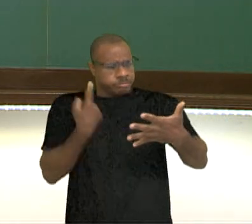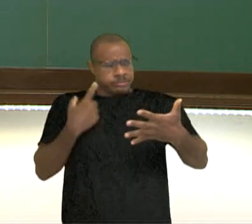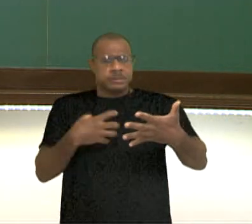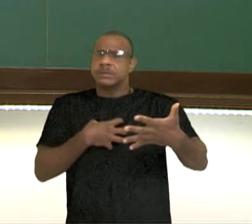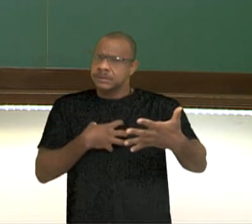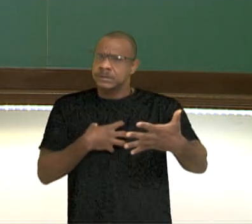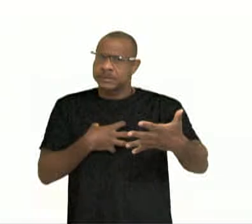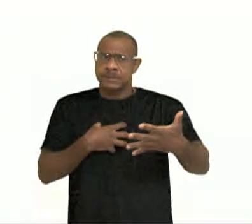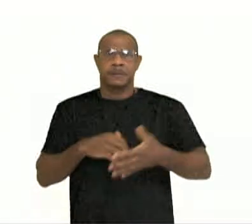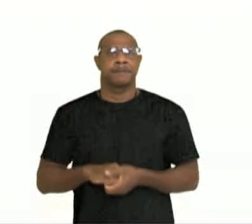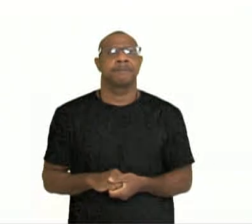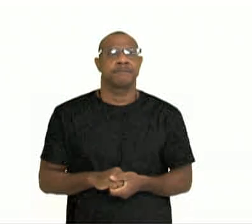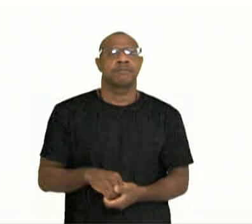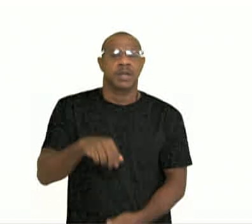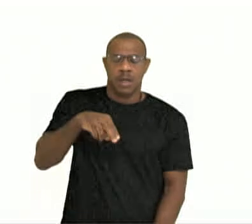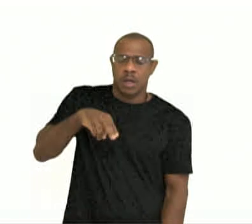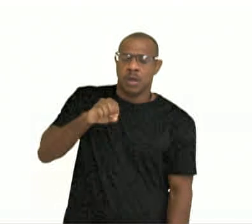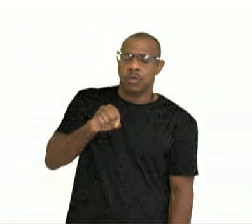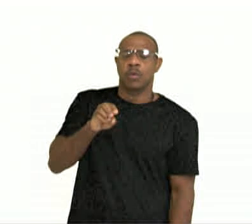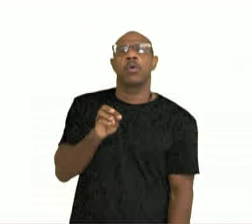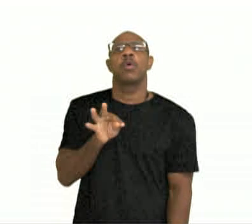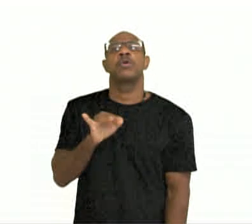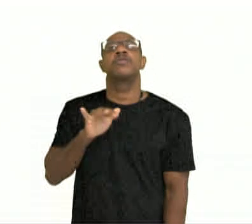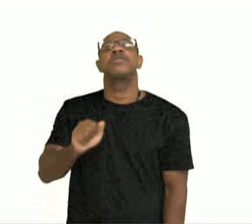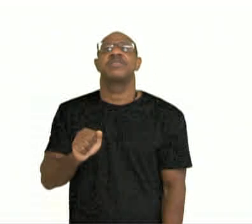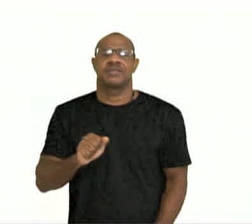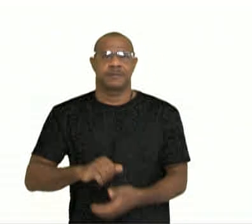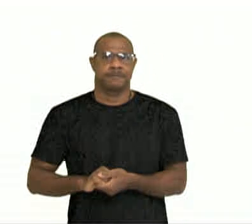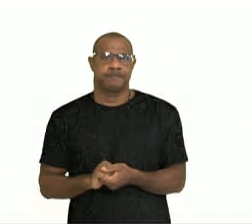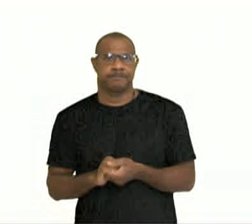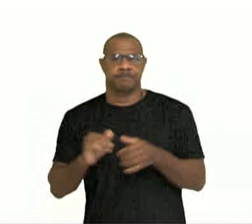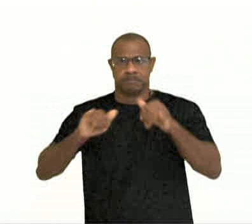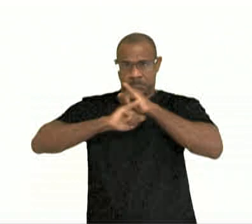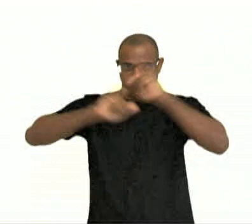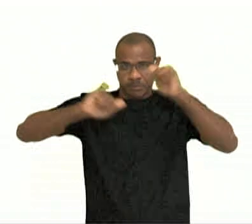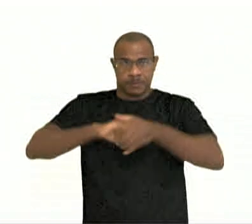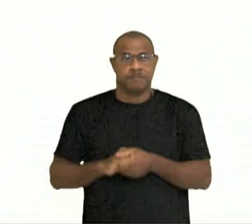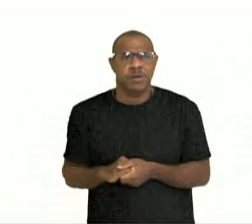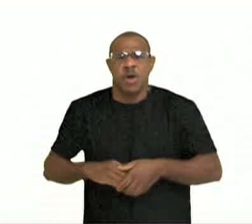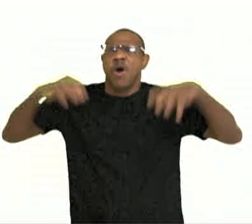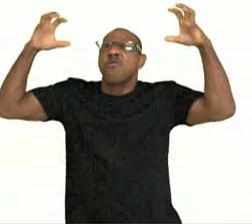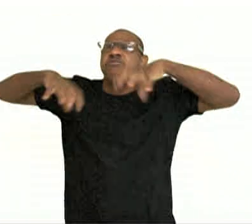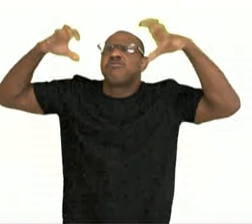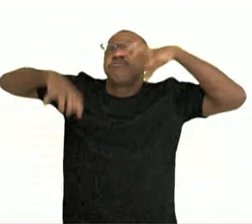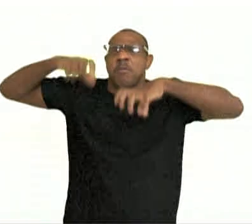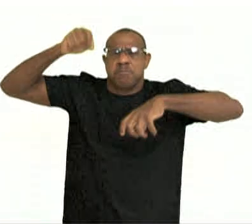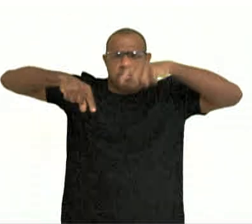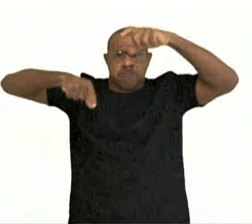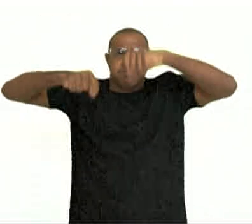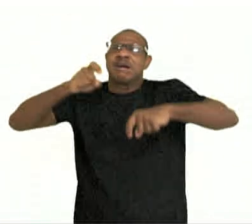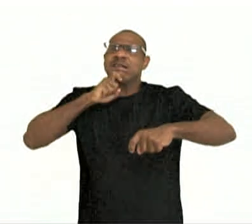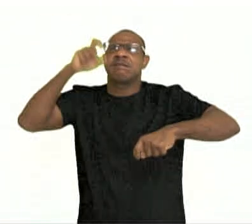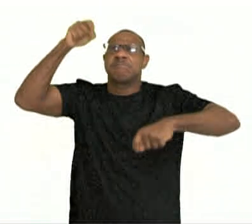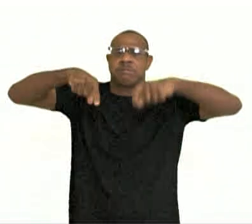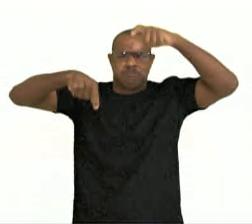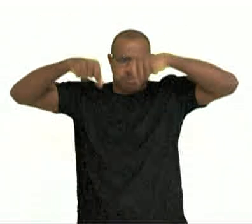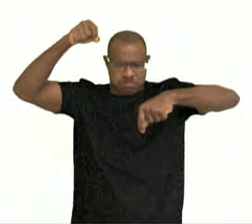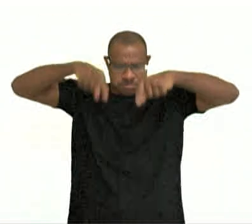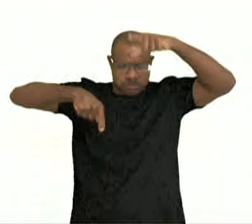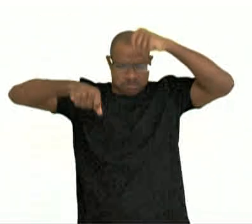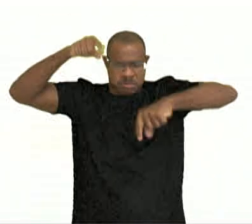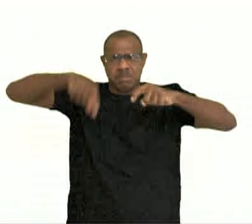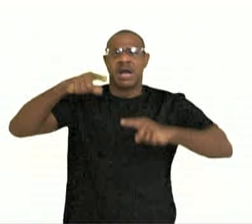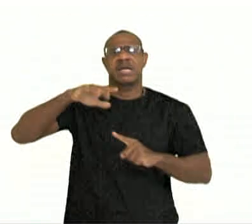Notícia. Chuva forte e granizo causam estragos em cidades do Paraná. Moradores